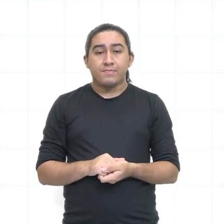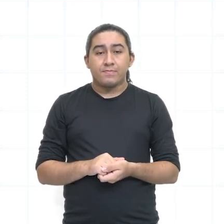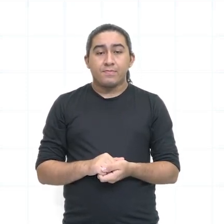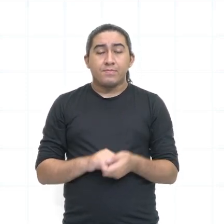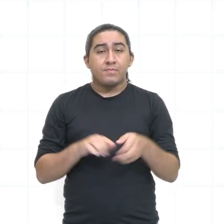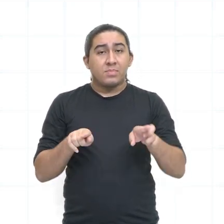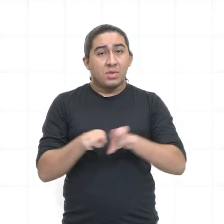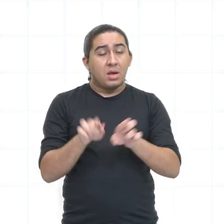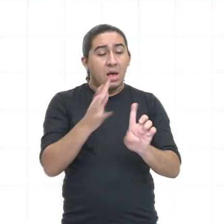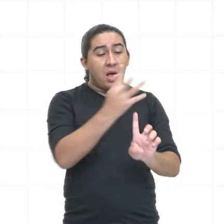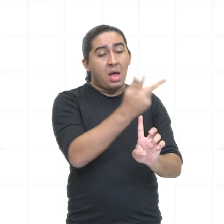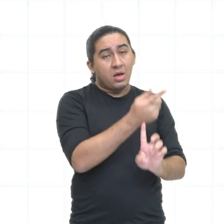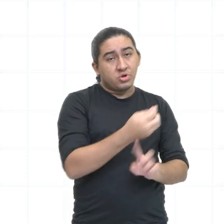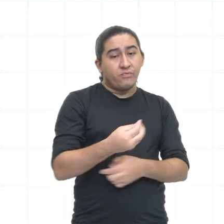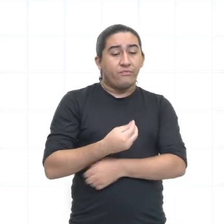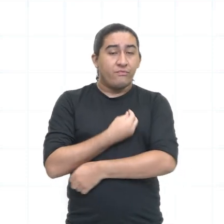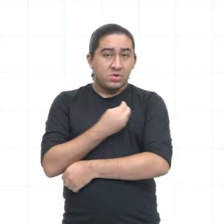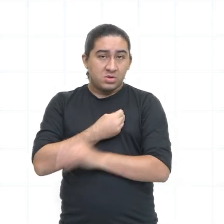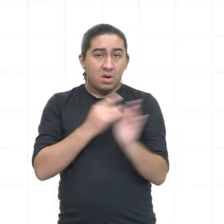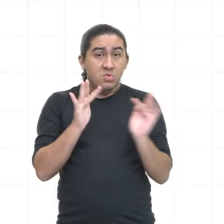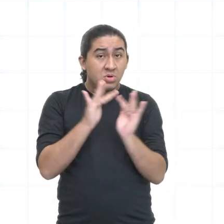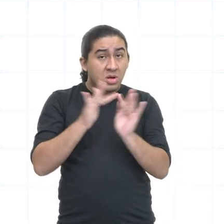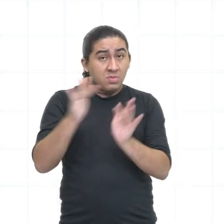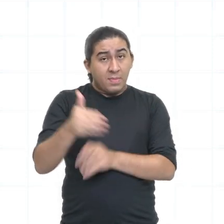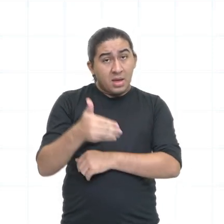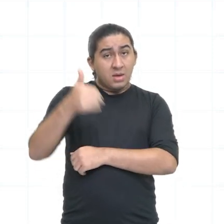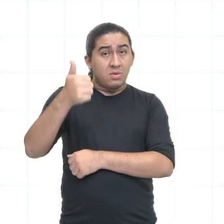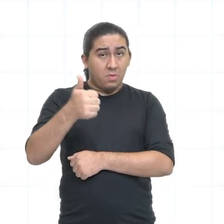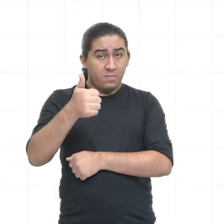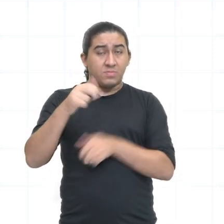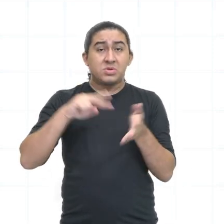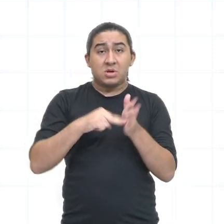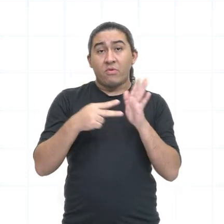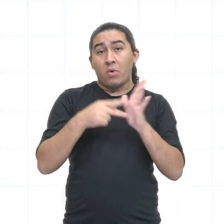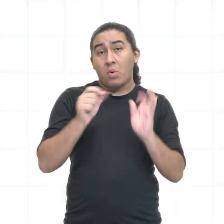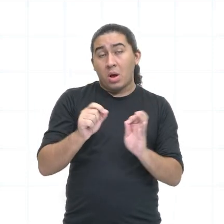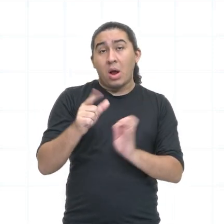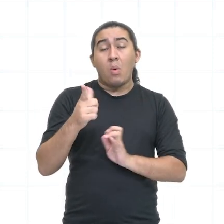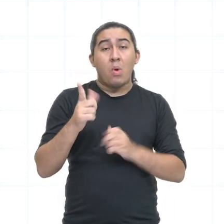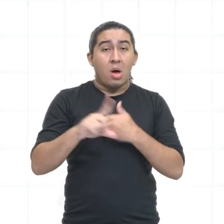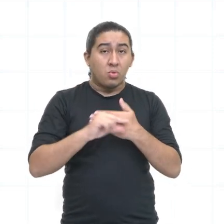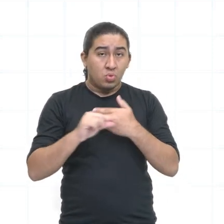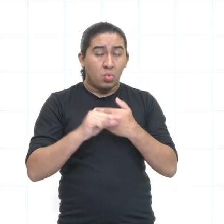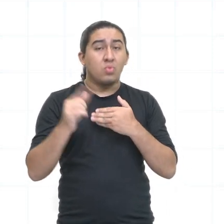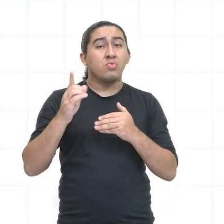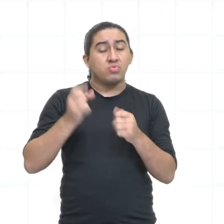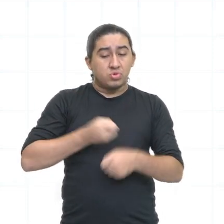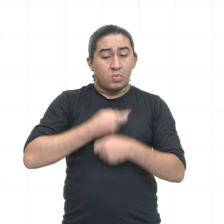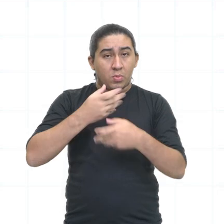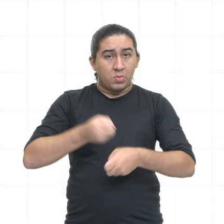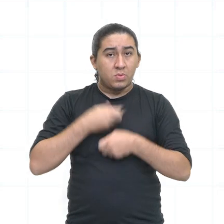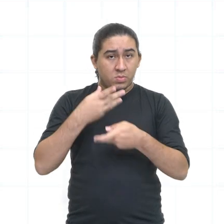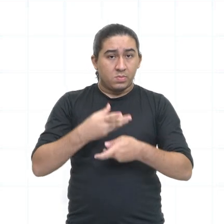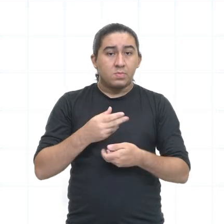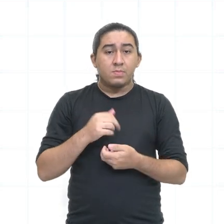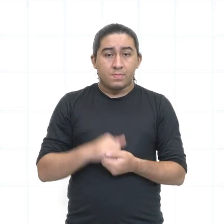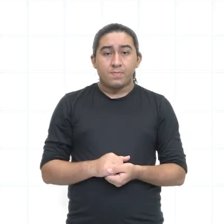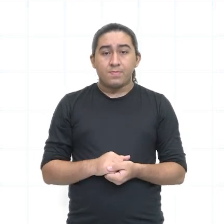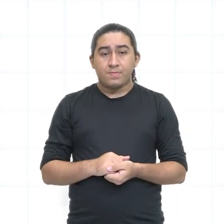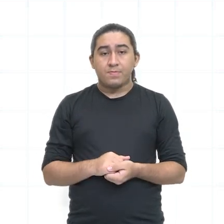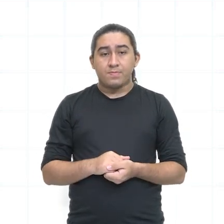fusão entre arte e vida, ou seja, o artista ele expõe a sua vida ali nas obras de arte. Outra